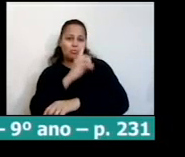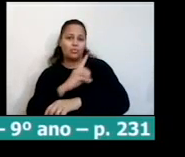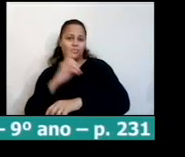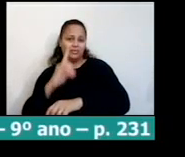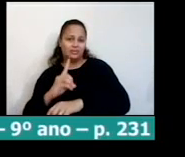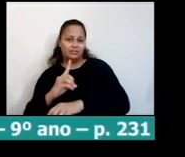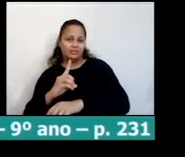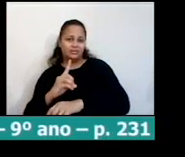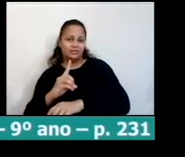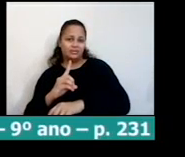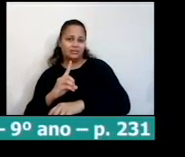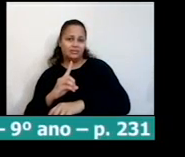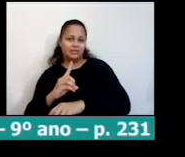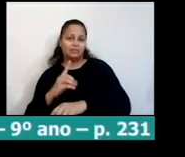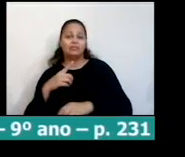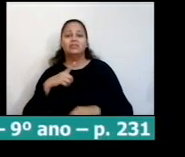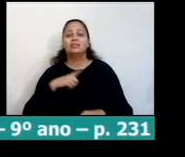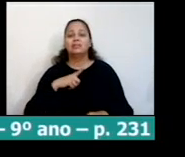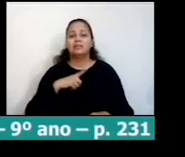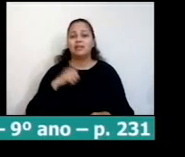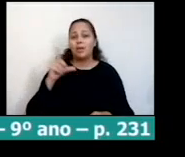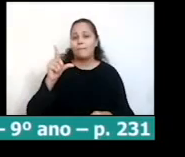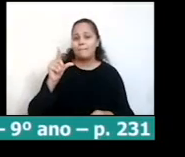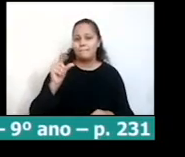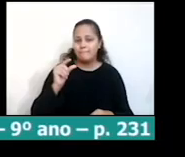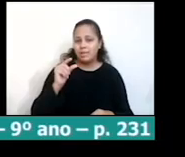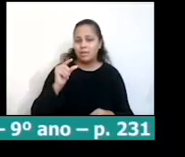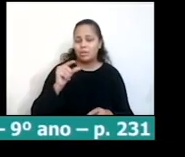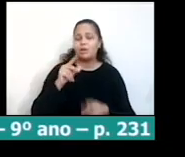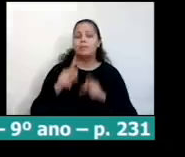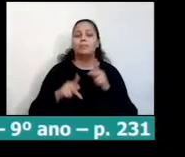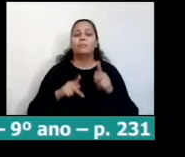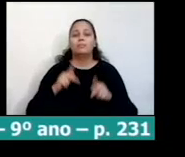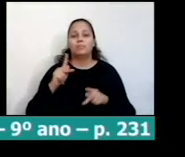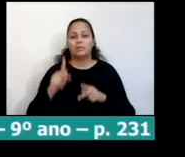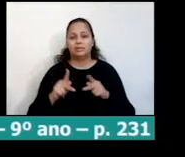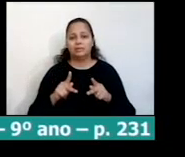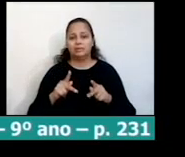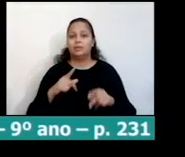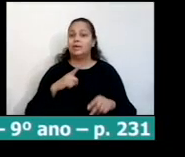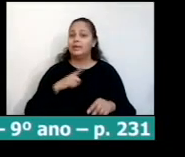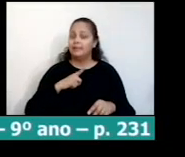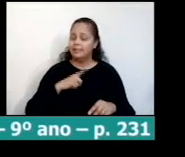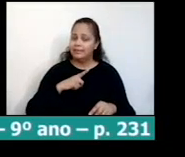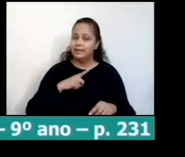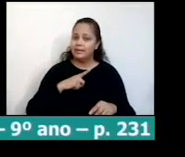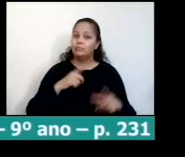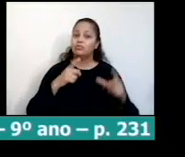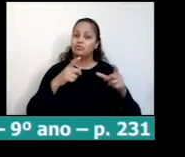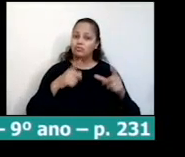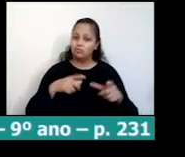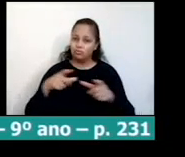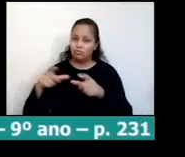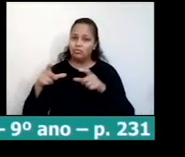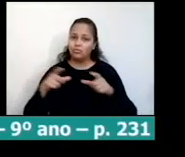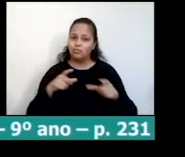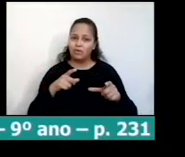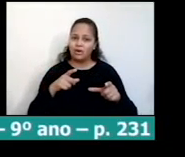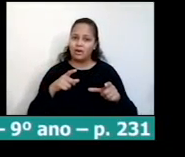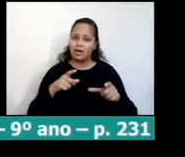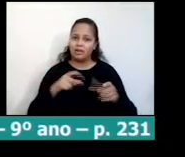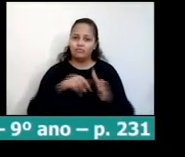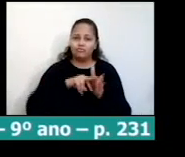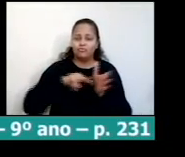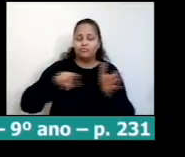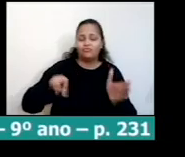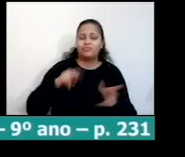Sibéria, tem-se aí uma menor densidade demográfica. E nós temos já regiões muito povoadas, com